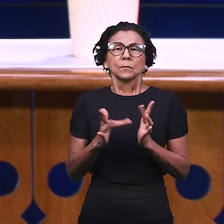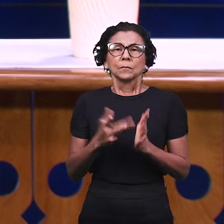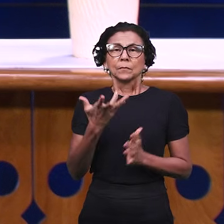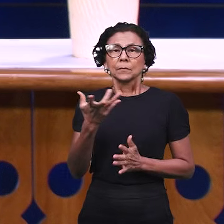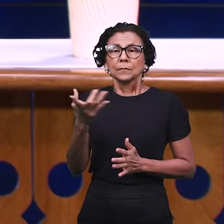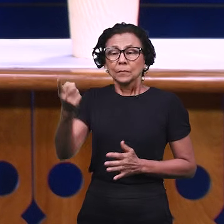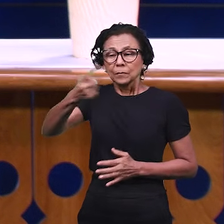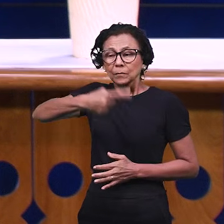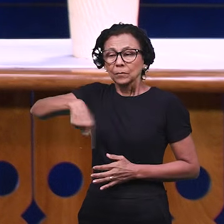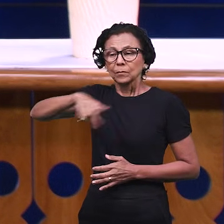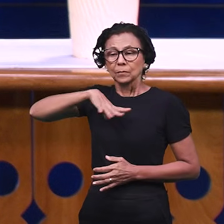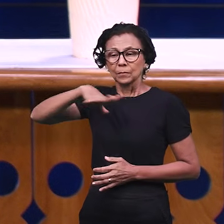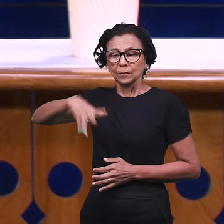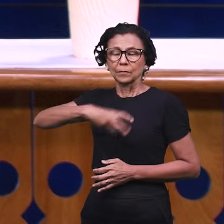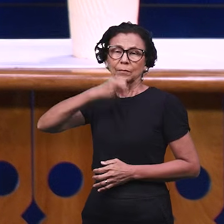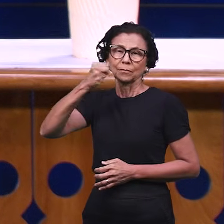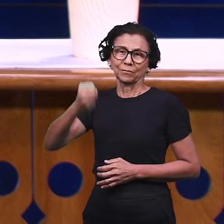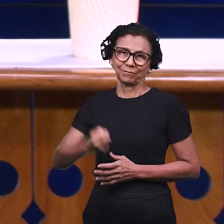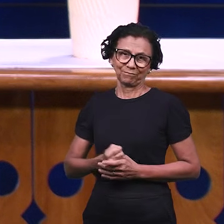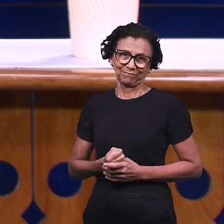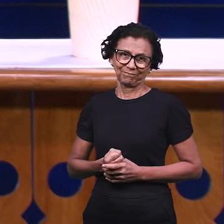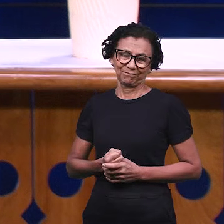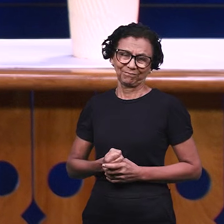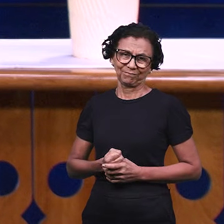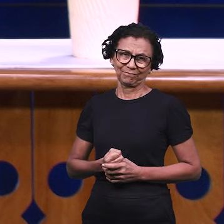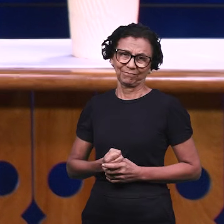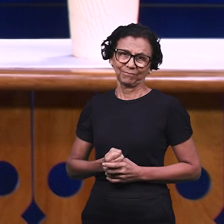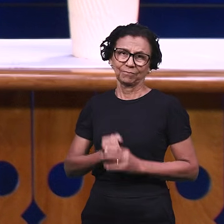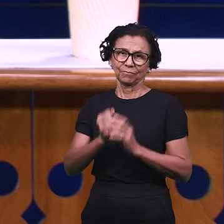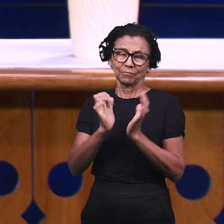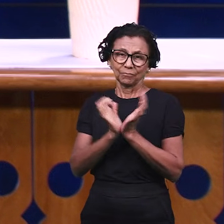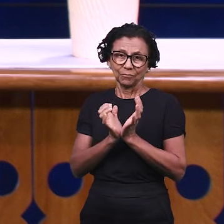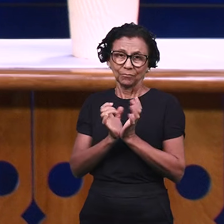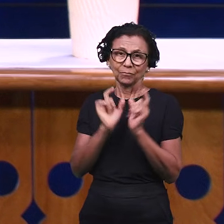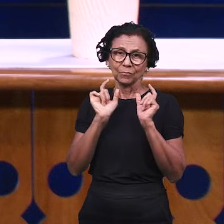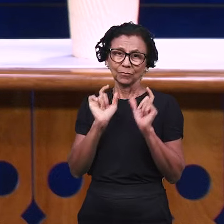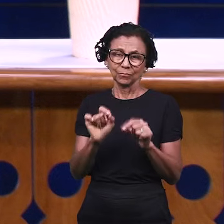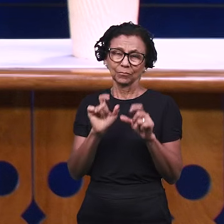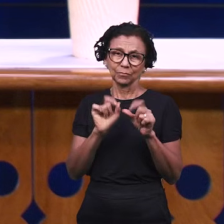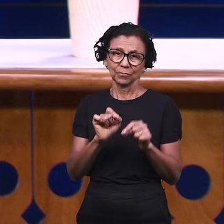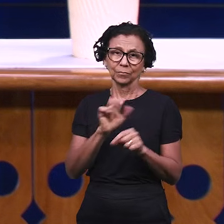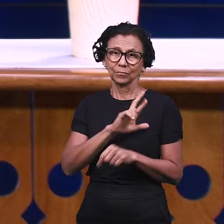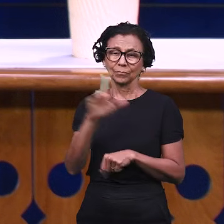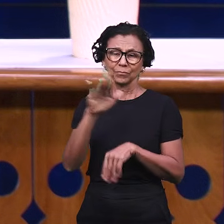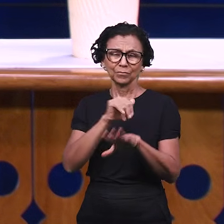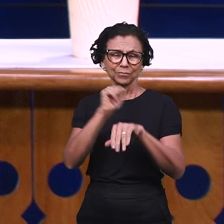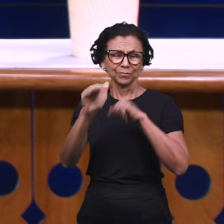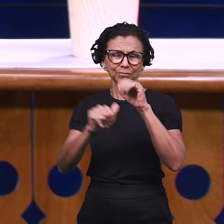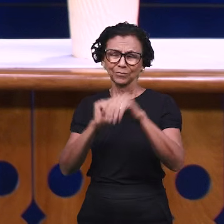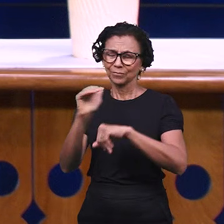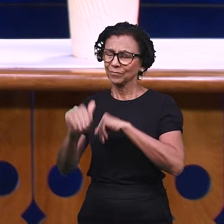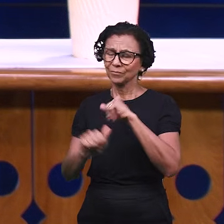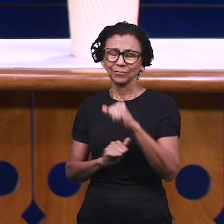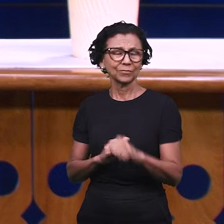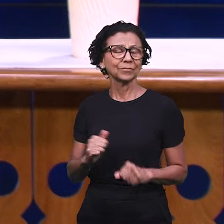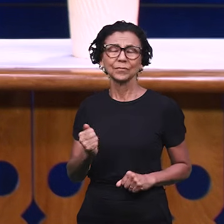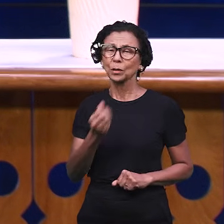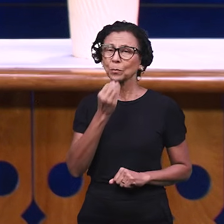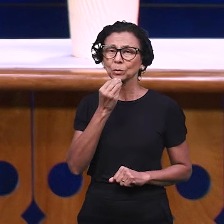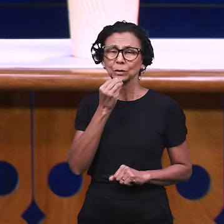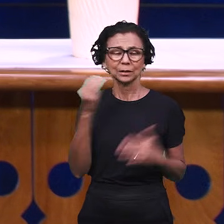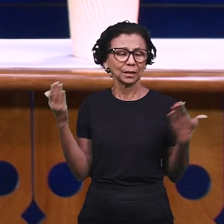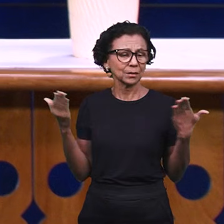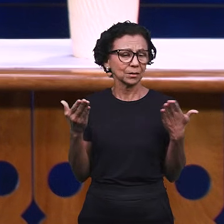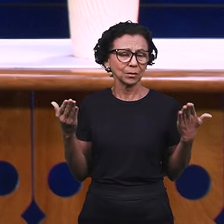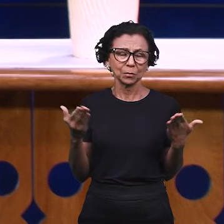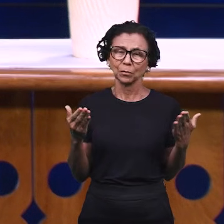Senhor. E a palavra diz também, quem tem sede, venha, porque o momento é a última hora. Há uma